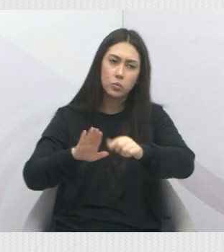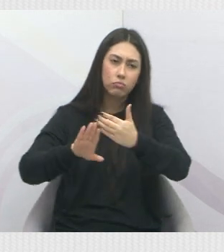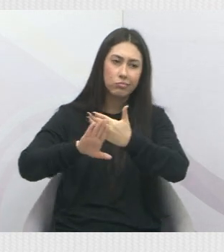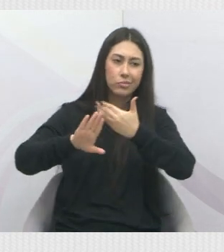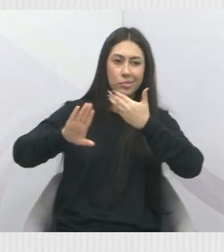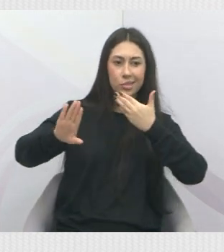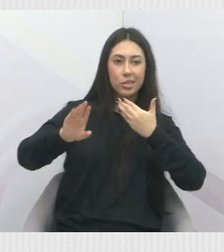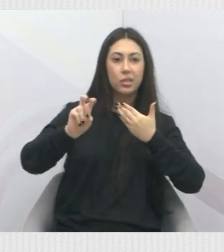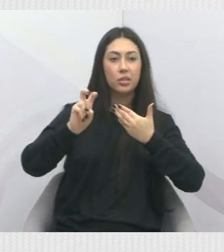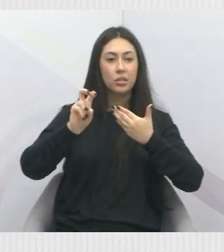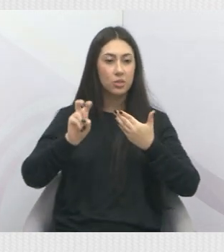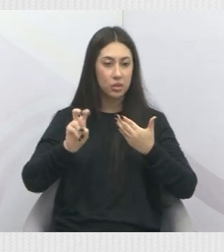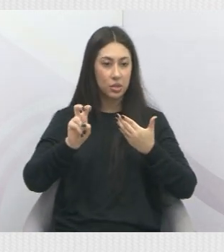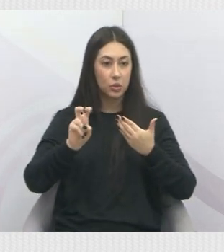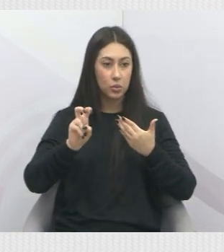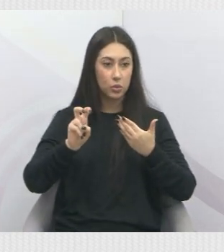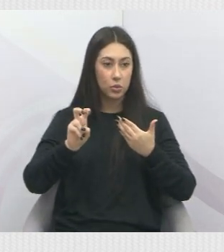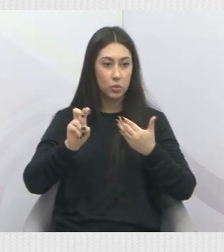para 5